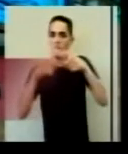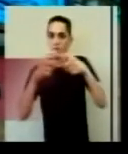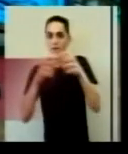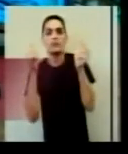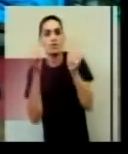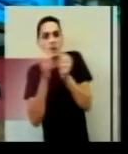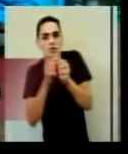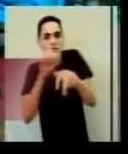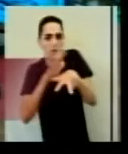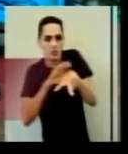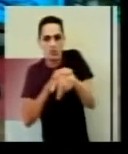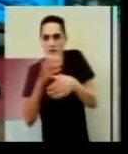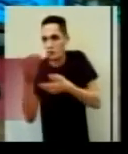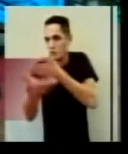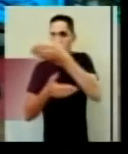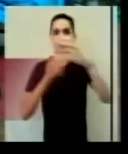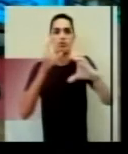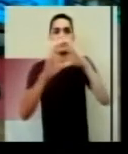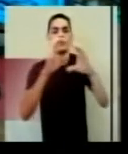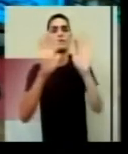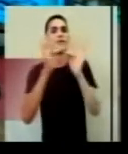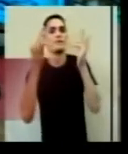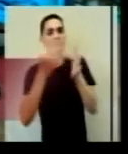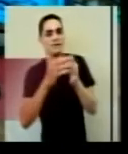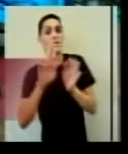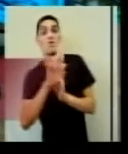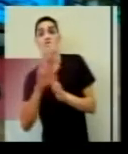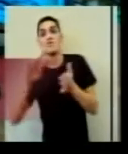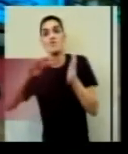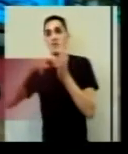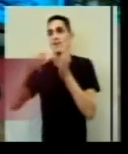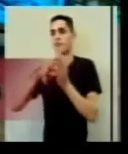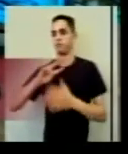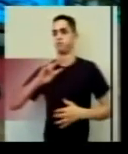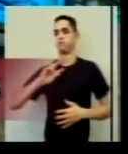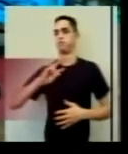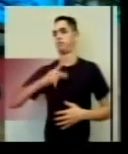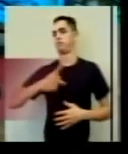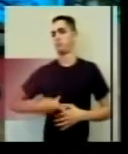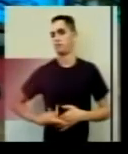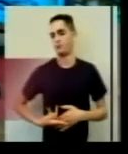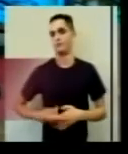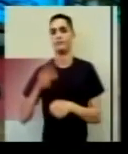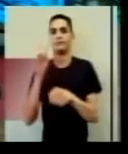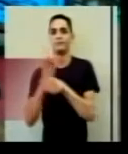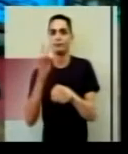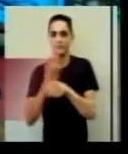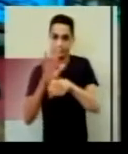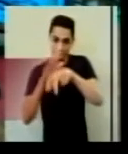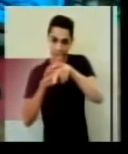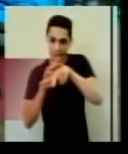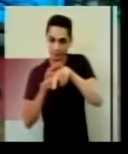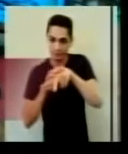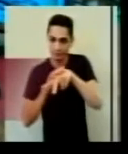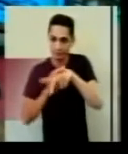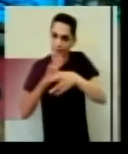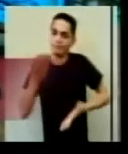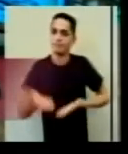e o médico ou uma enfermeira sempre está ali para dar respostas à família. Isso aqui